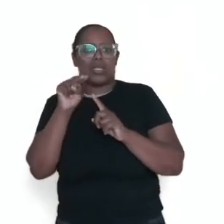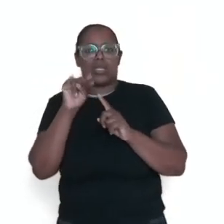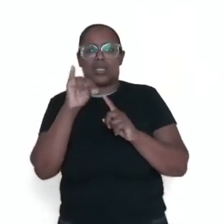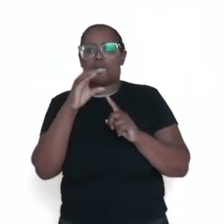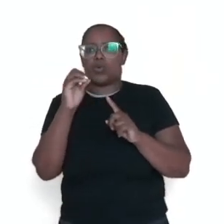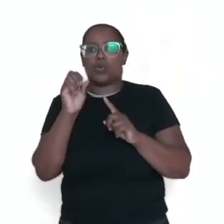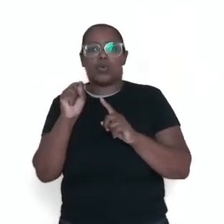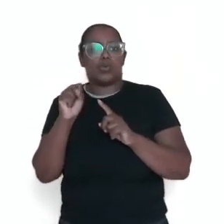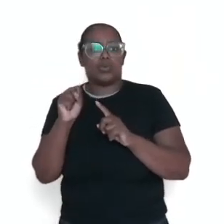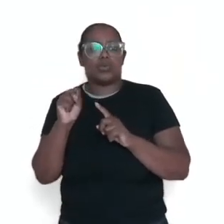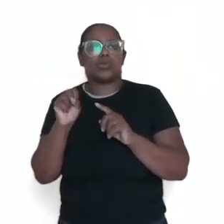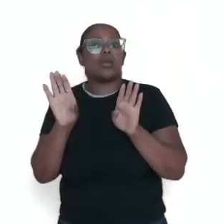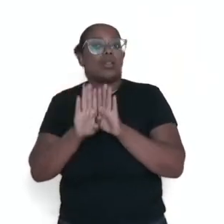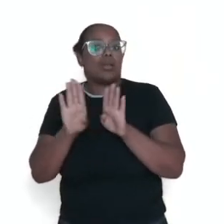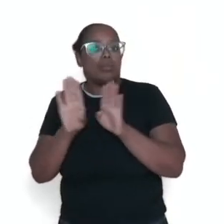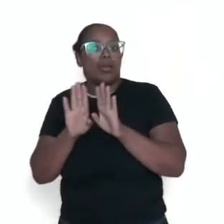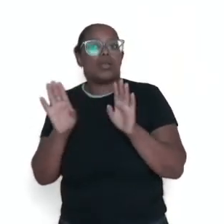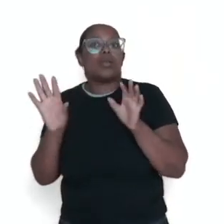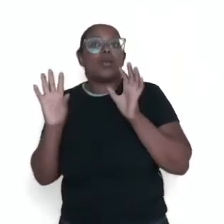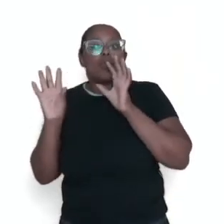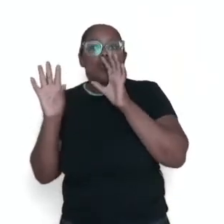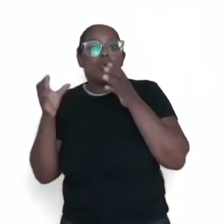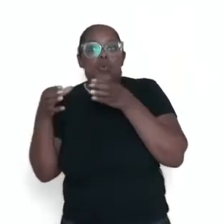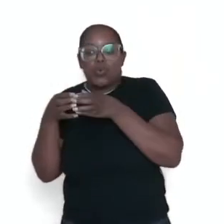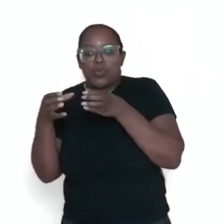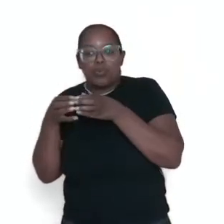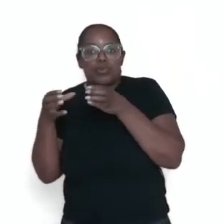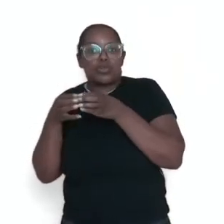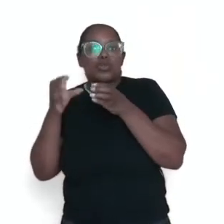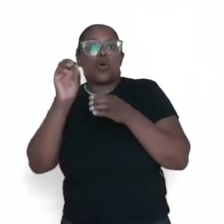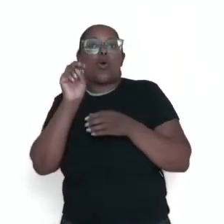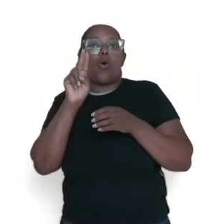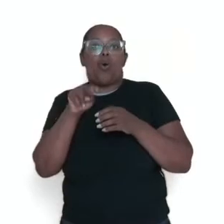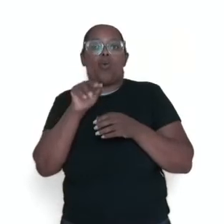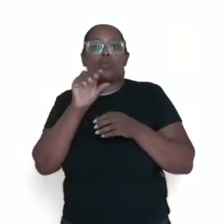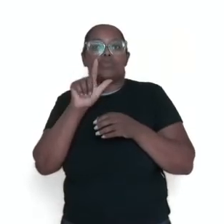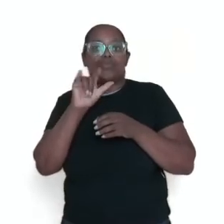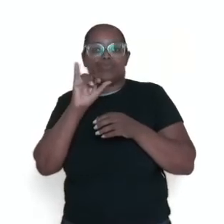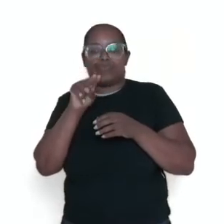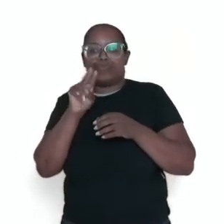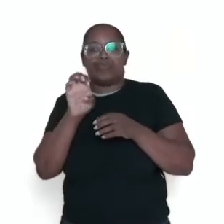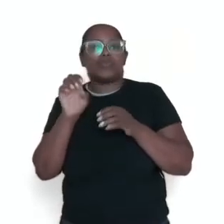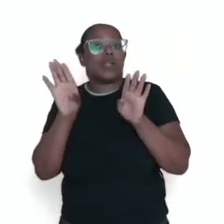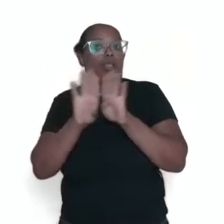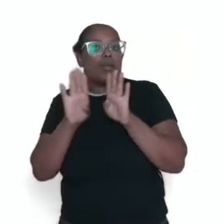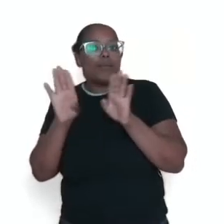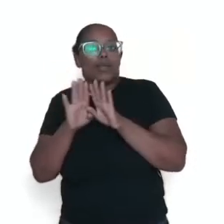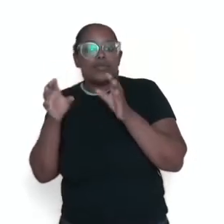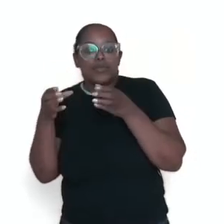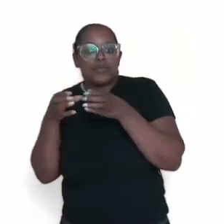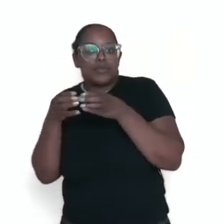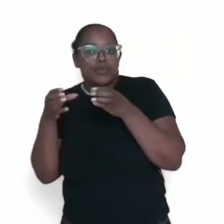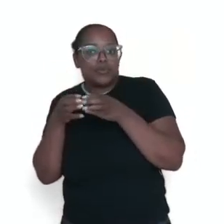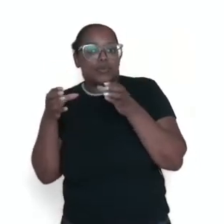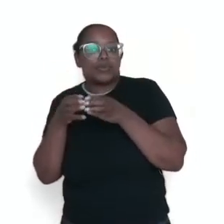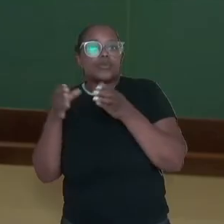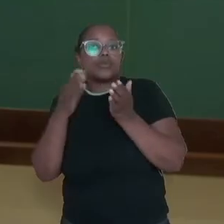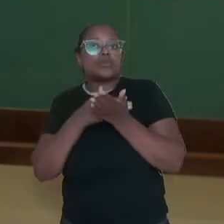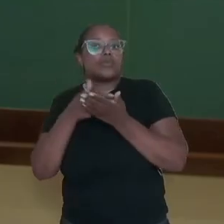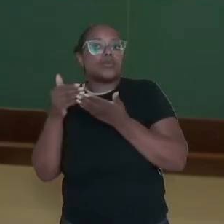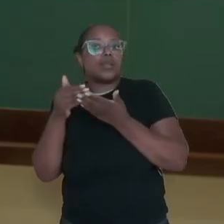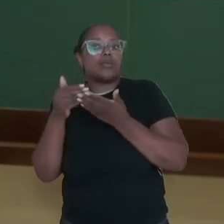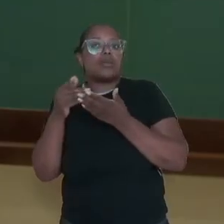formação também de várias ligas online de jogos específicos, né? E os jogadores, então, eles começaram a ter um status